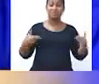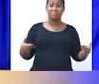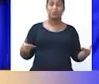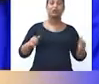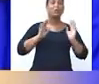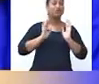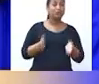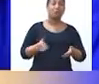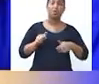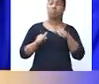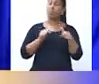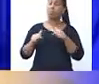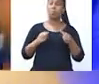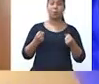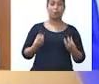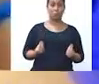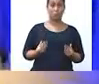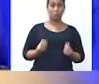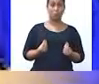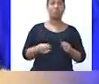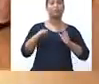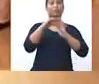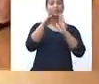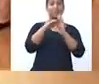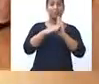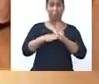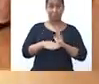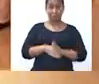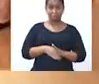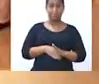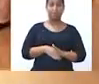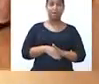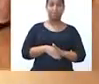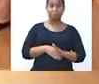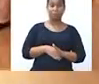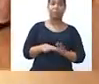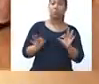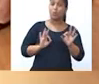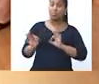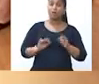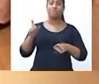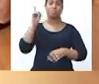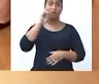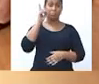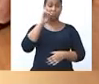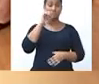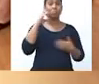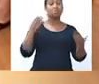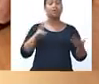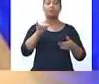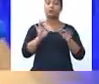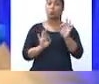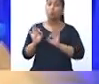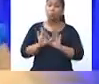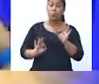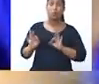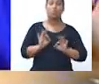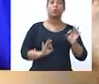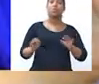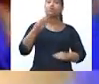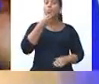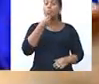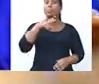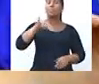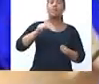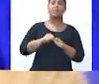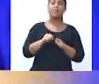já é um trabalho muito grande, você planejar. Organizar, né? Organizar o dia a dia. E aí você organiza e delega para o homem, que